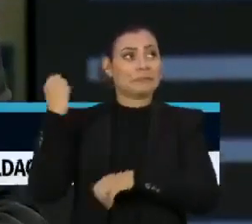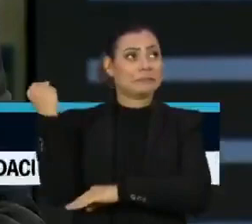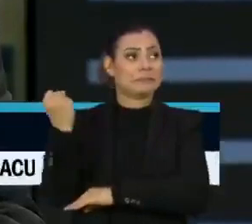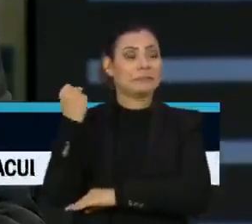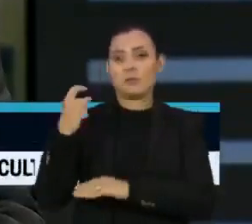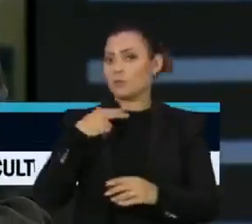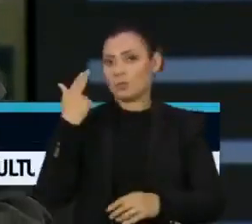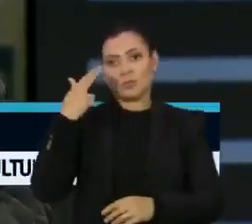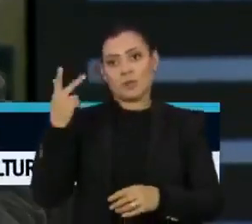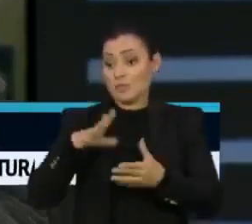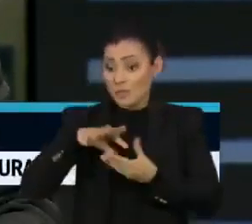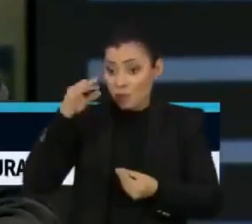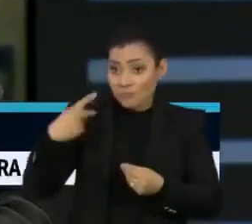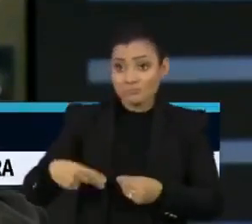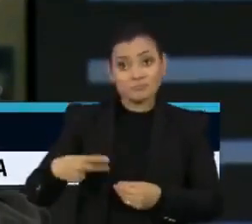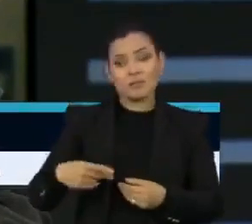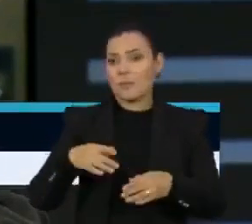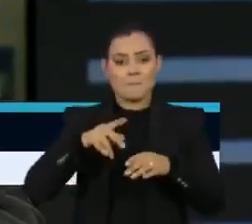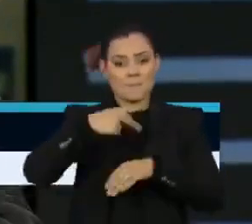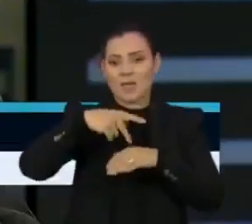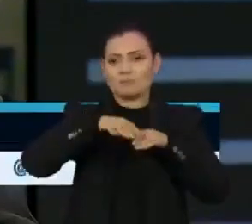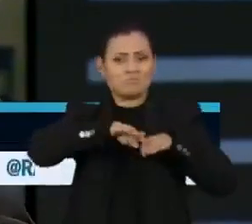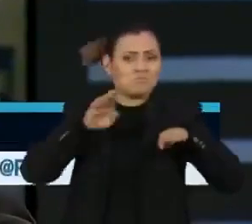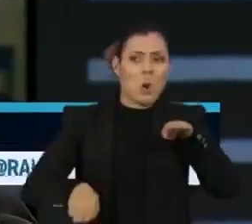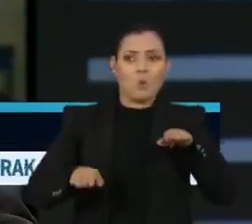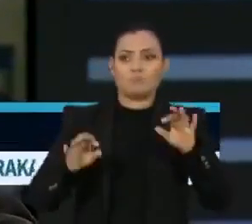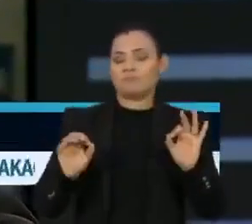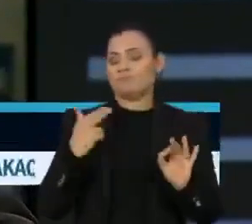fácil viver no processo democrático no país tão desigual como a gente tá bom